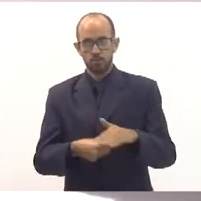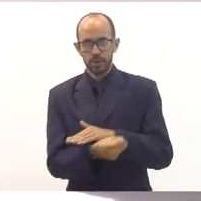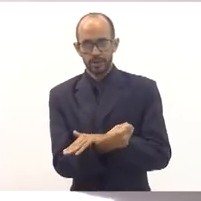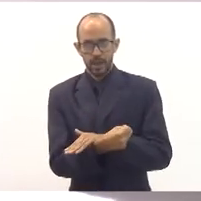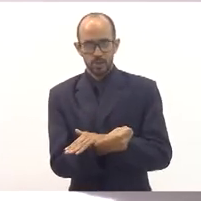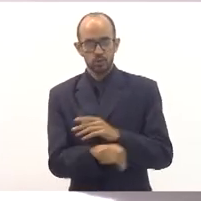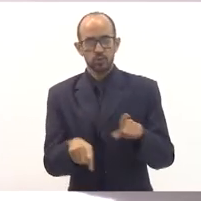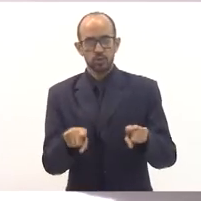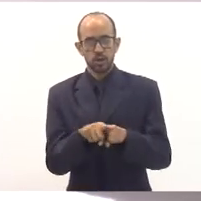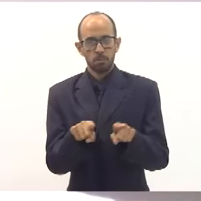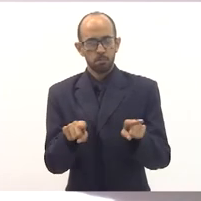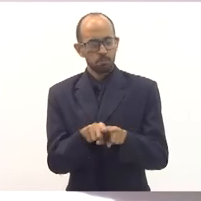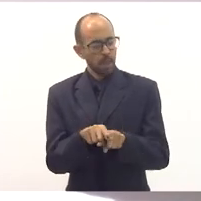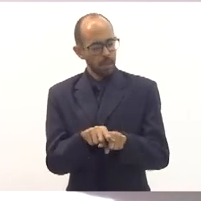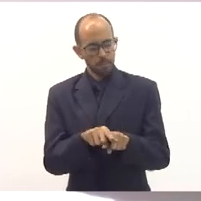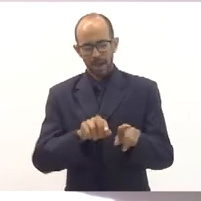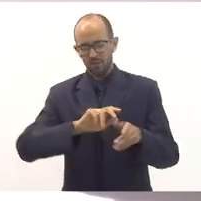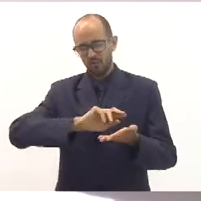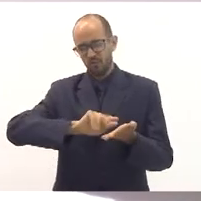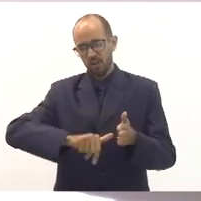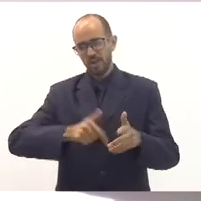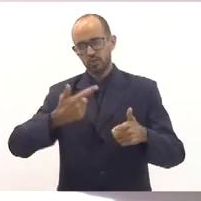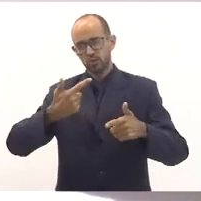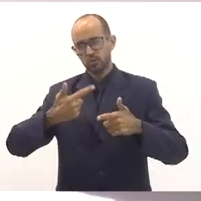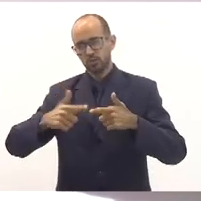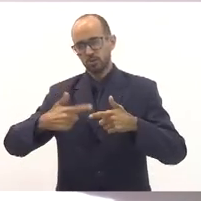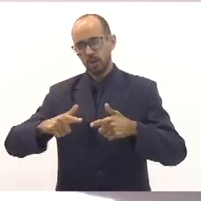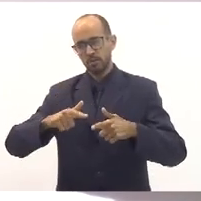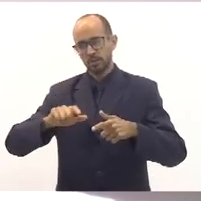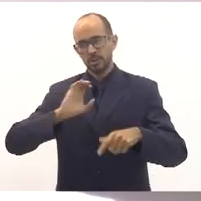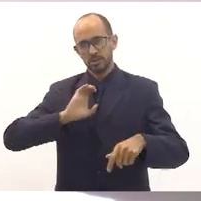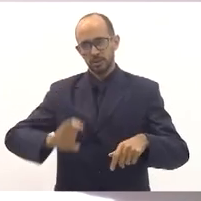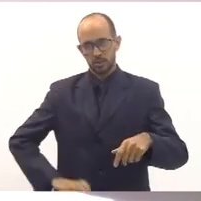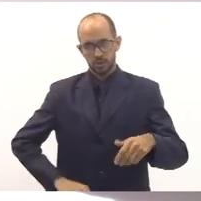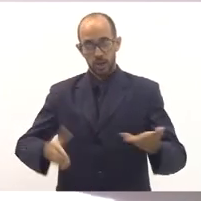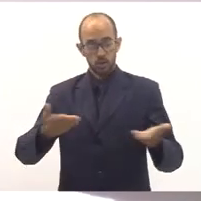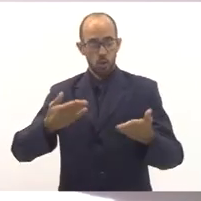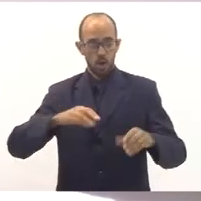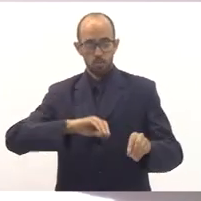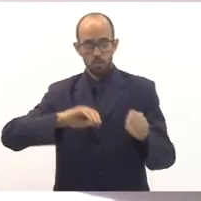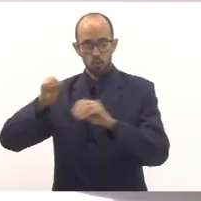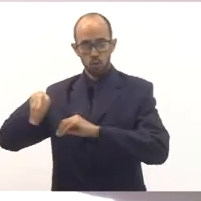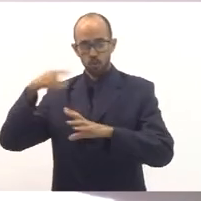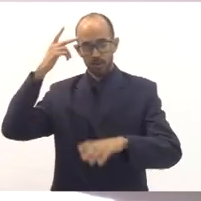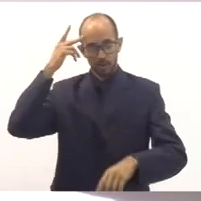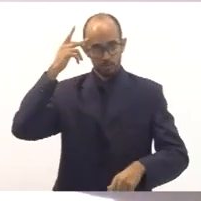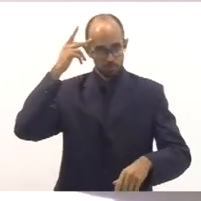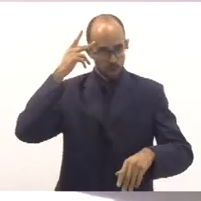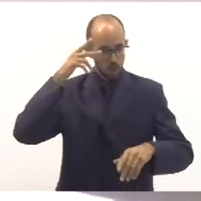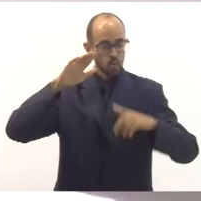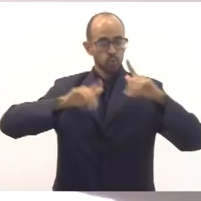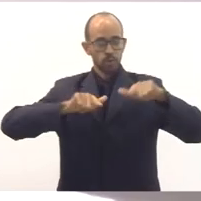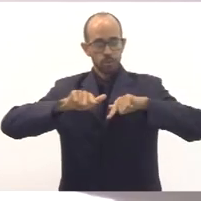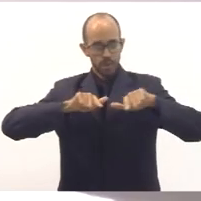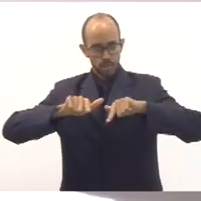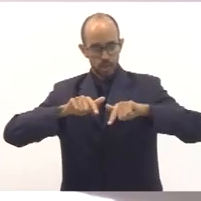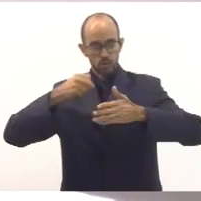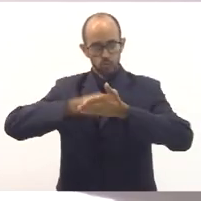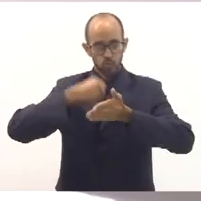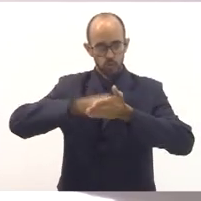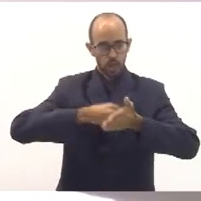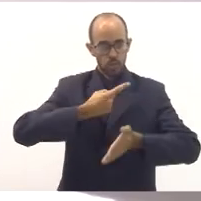essas e outras causas ligadas à cidadania que agora tá em São Paulo também trabalhando militando lá